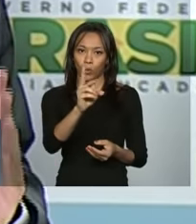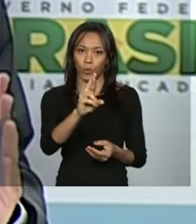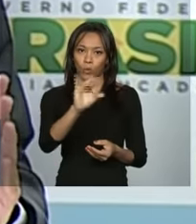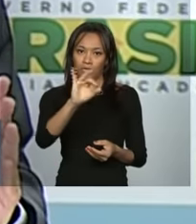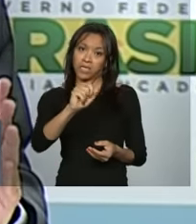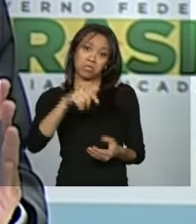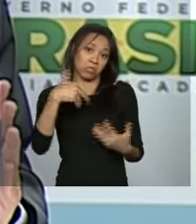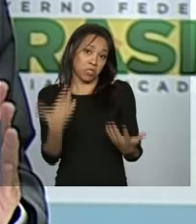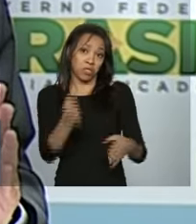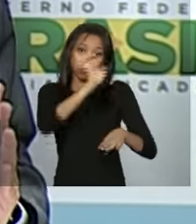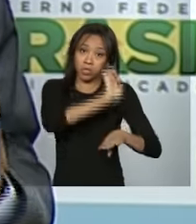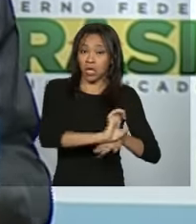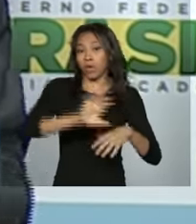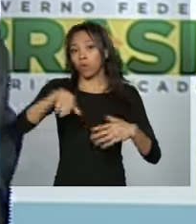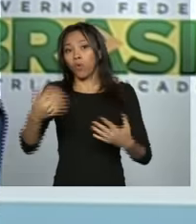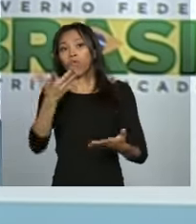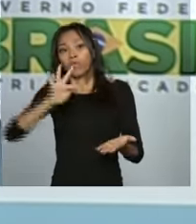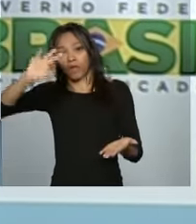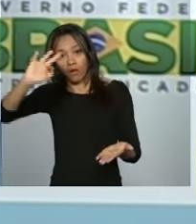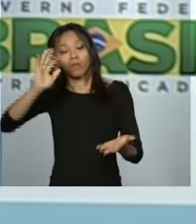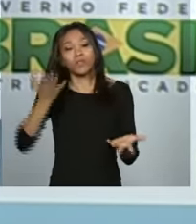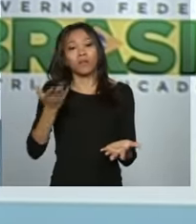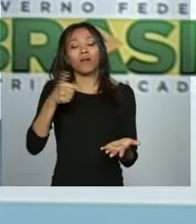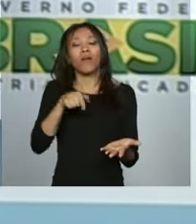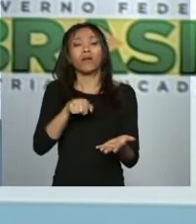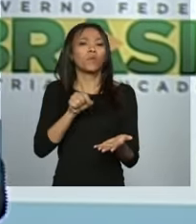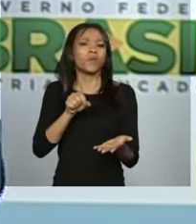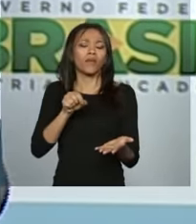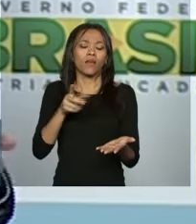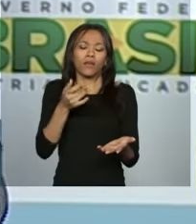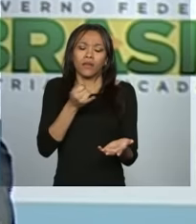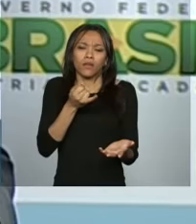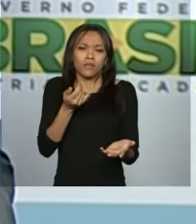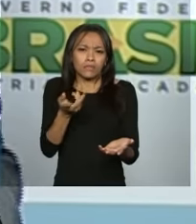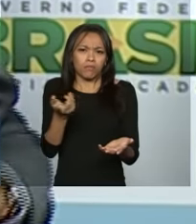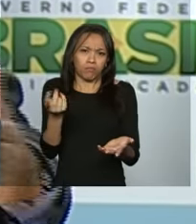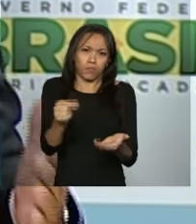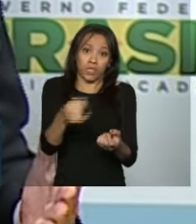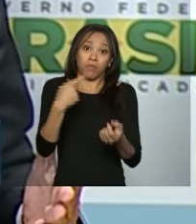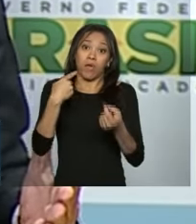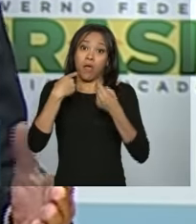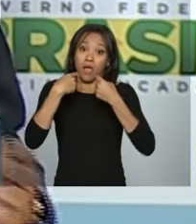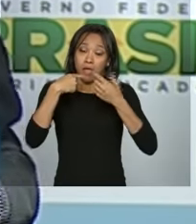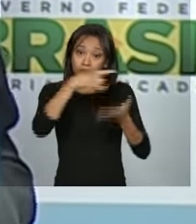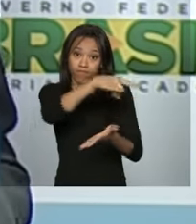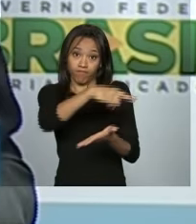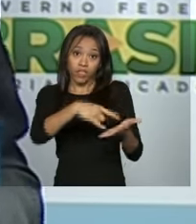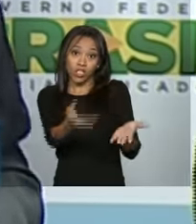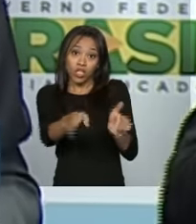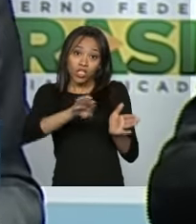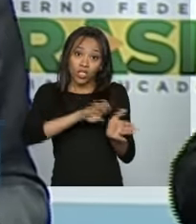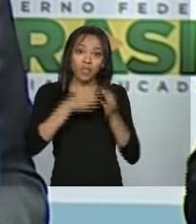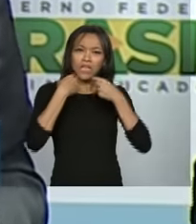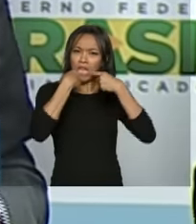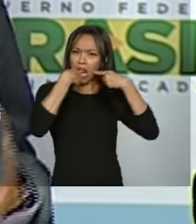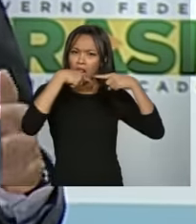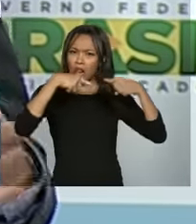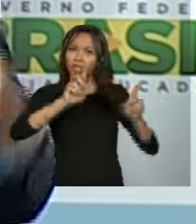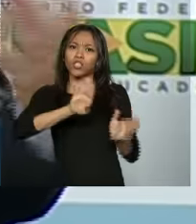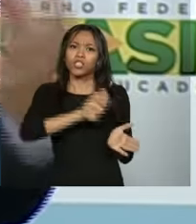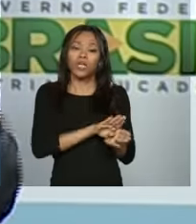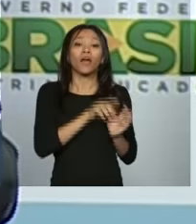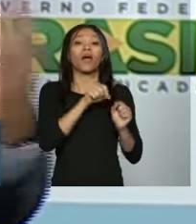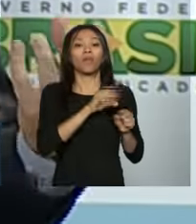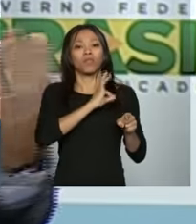que é feito pelo departamento Nacional de auditoria assim como questões que já chegaram a polícia federal ou que chegaram a alcad